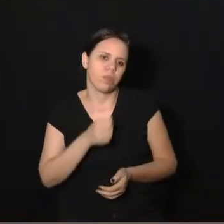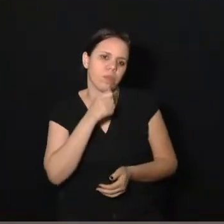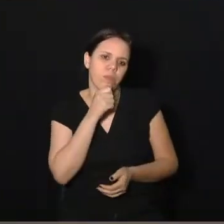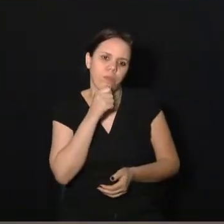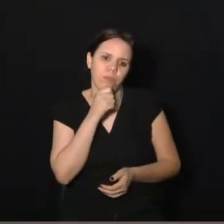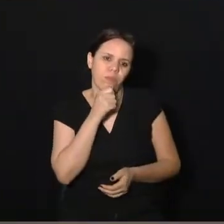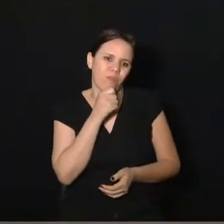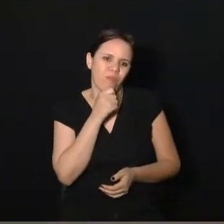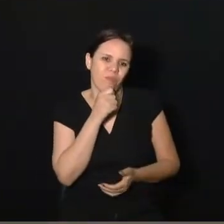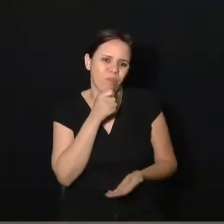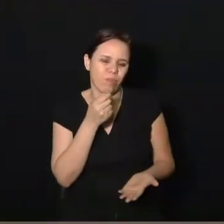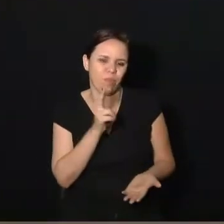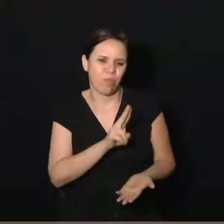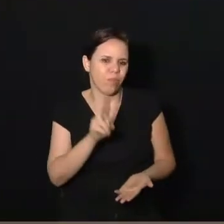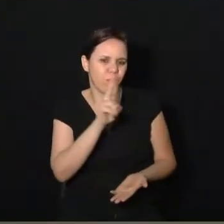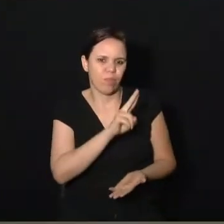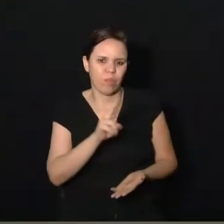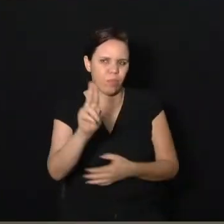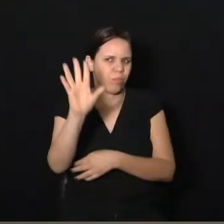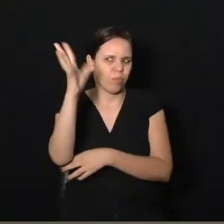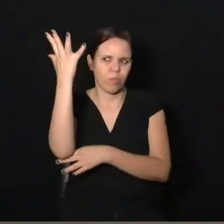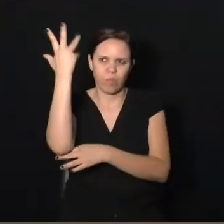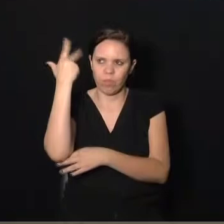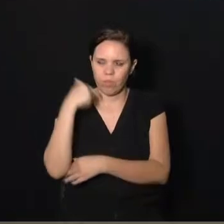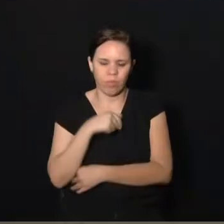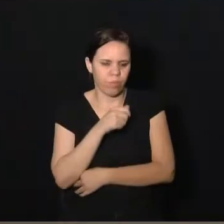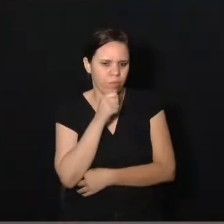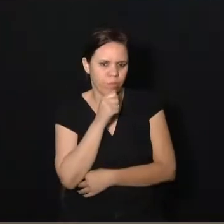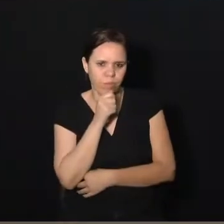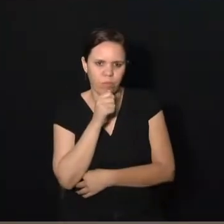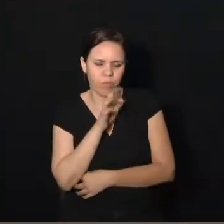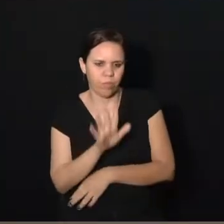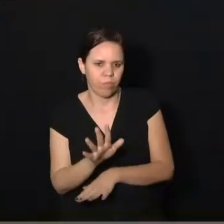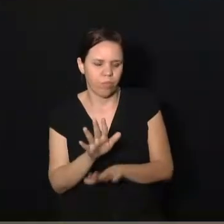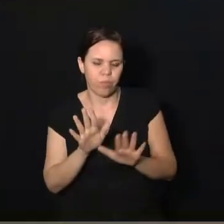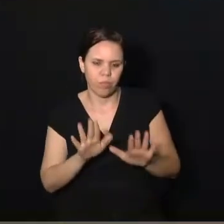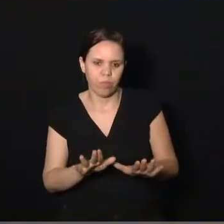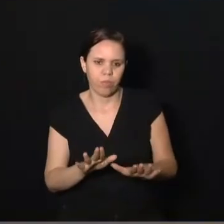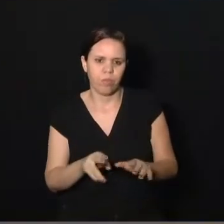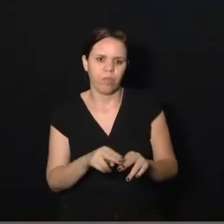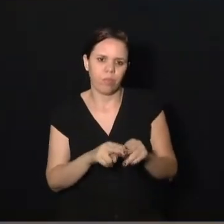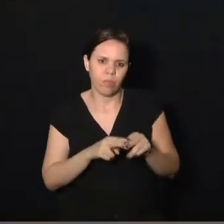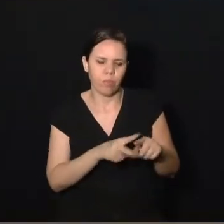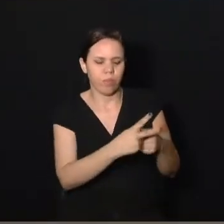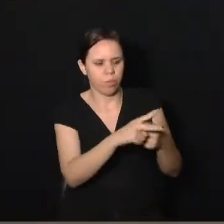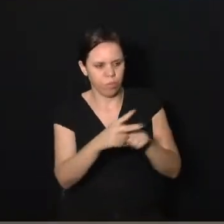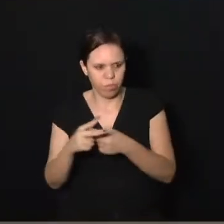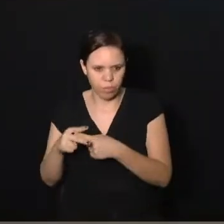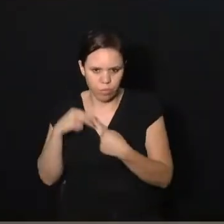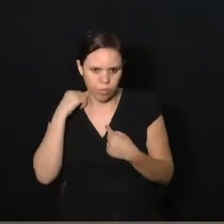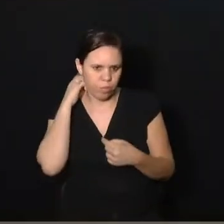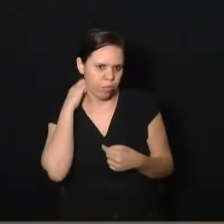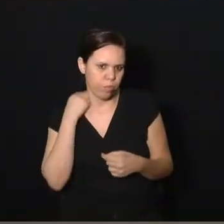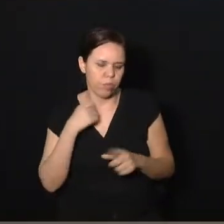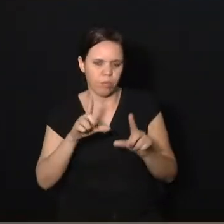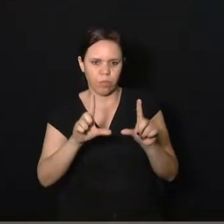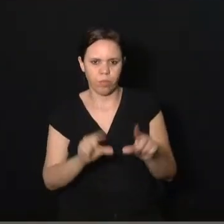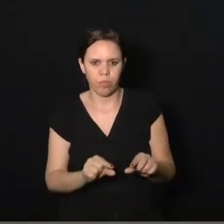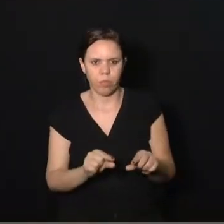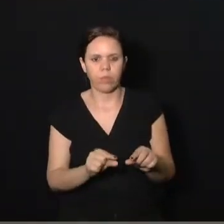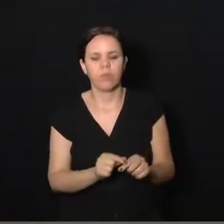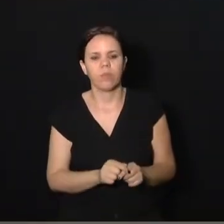vale a pena para o meio ambiente, apesar, né, de toda a parte de manutenção, apesar de diminuir